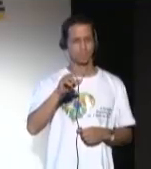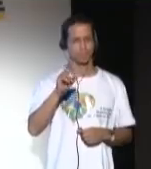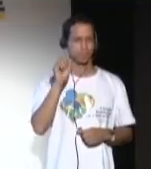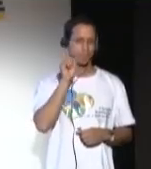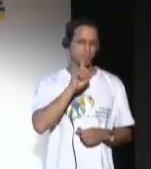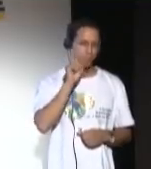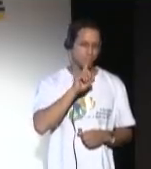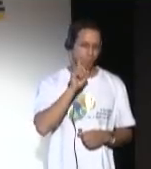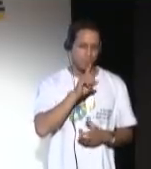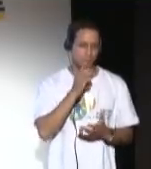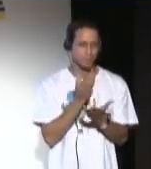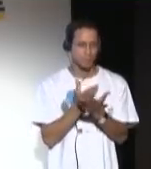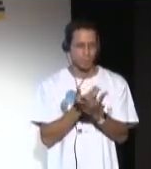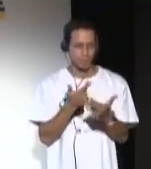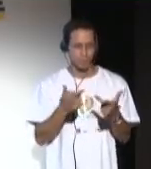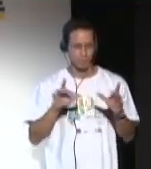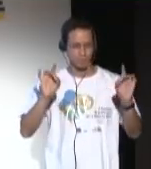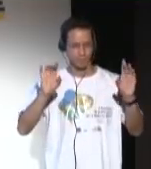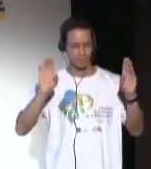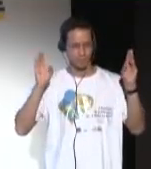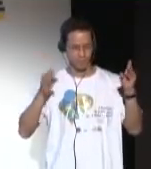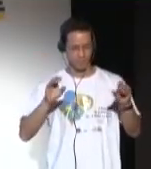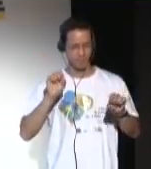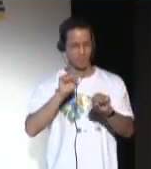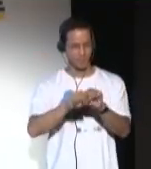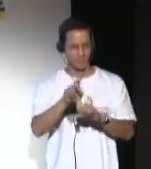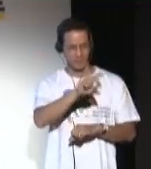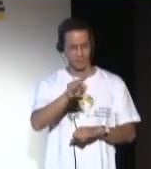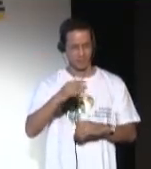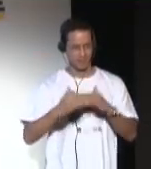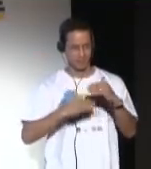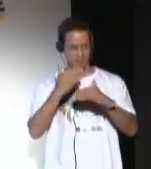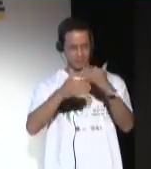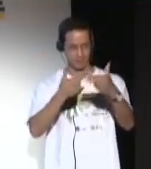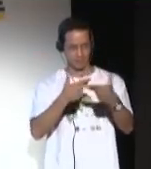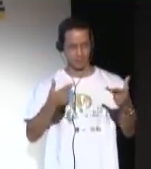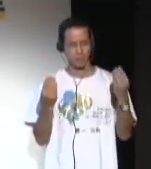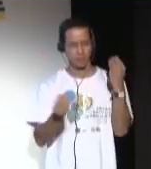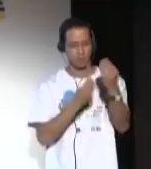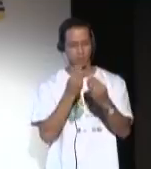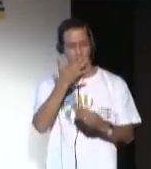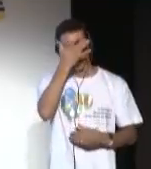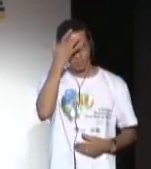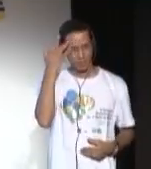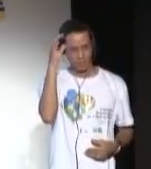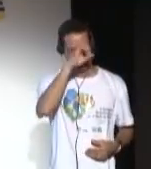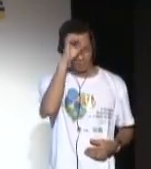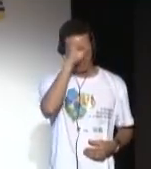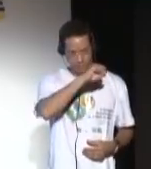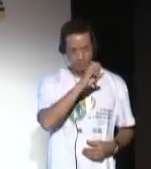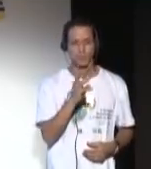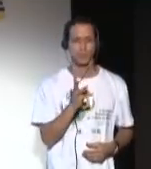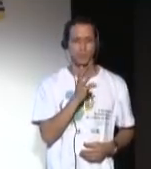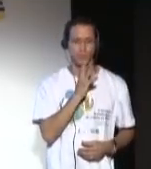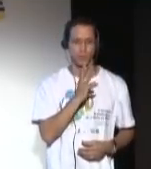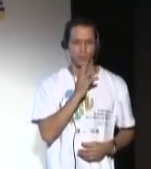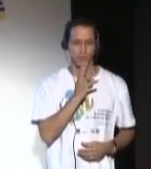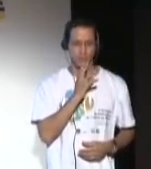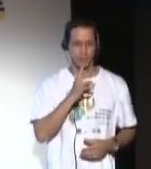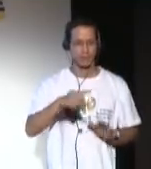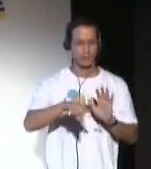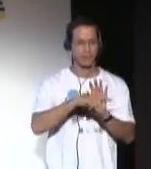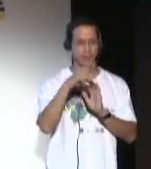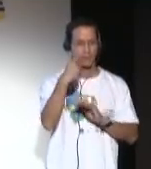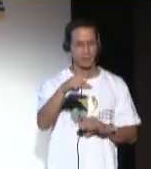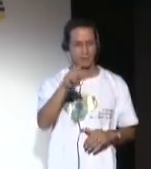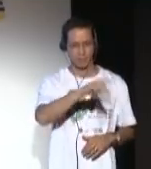Unidos, com contribuição de especialistas em formação de professores, falando sobre como as pessoas aprendem, o conhecimento para os professores